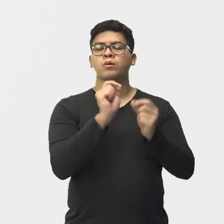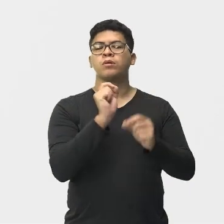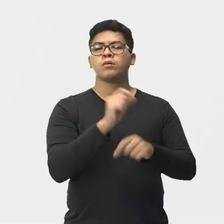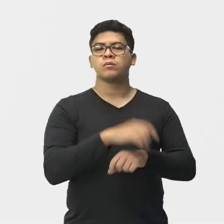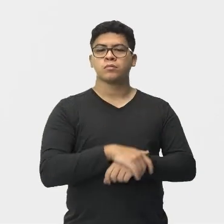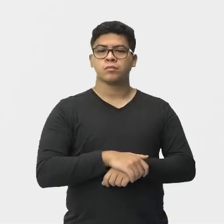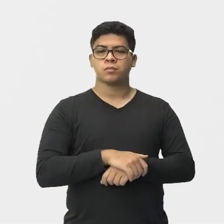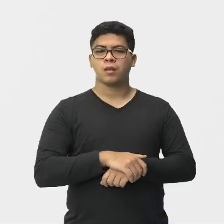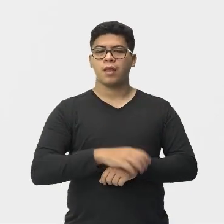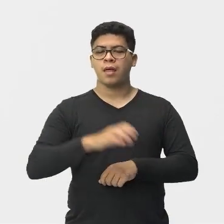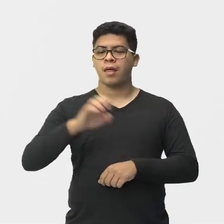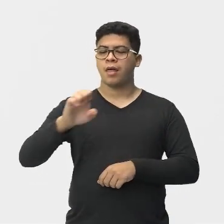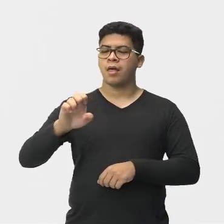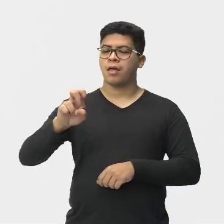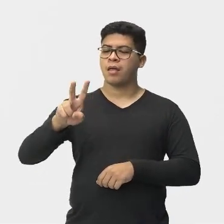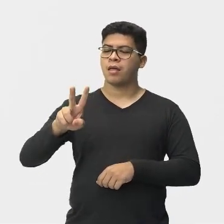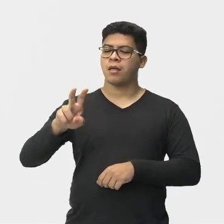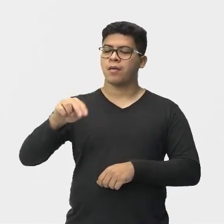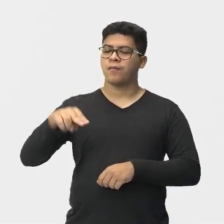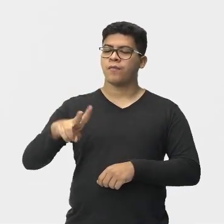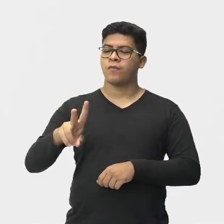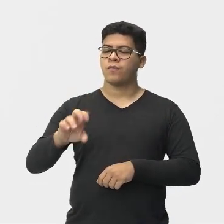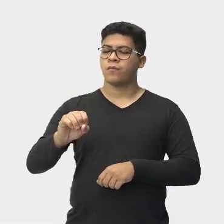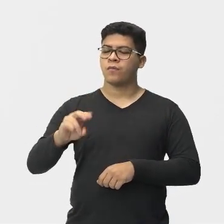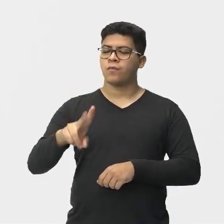verbo envolver. Então,